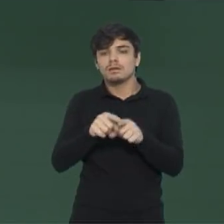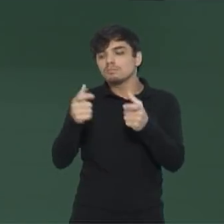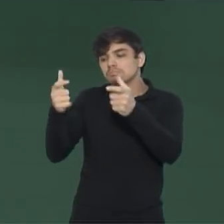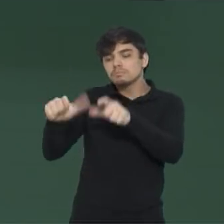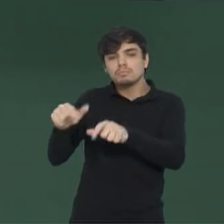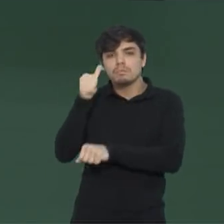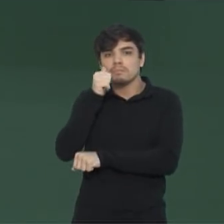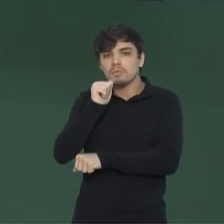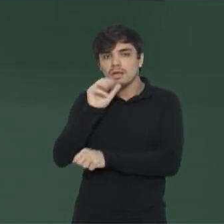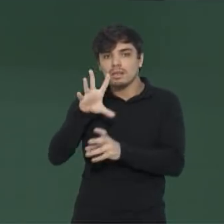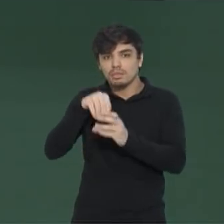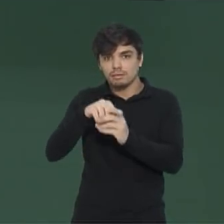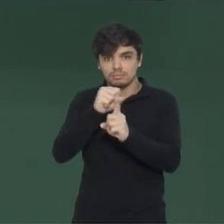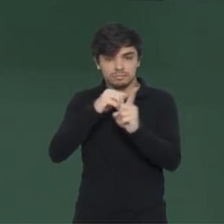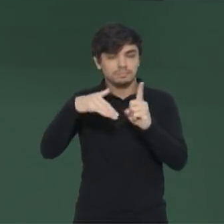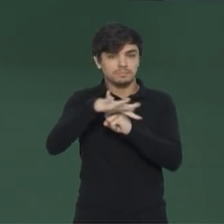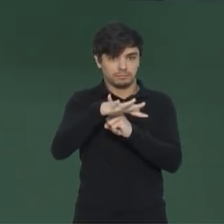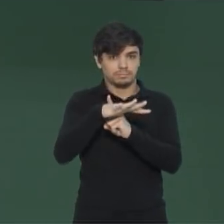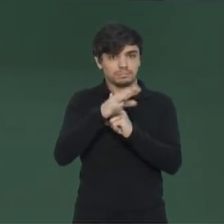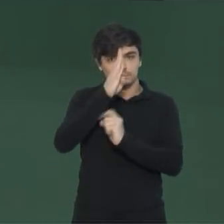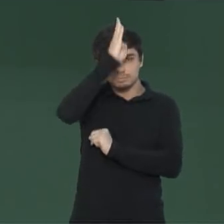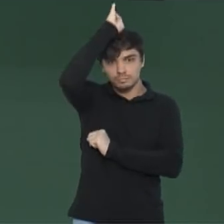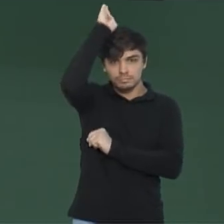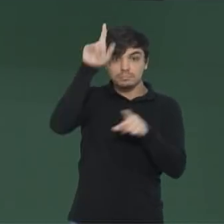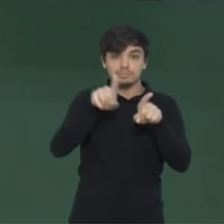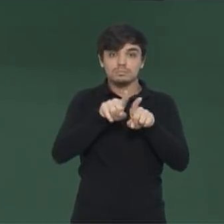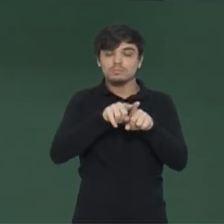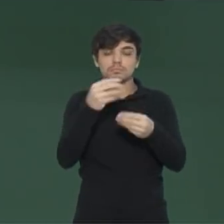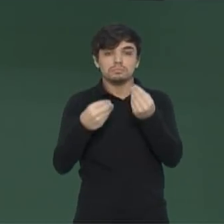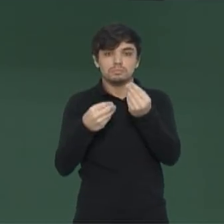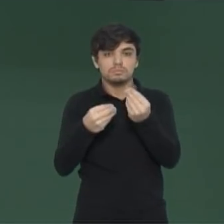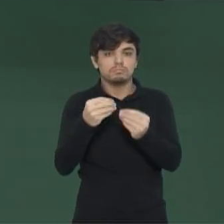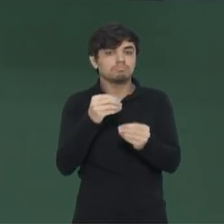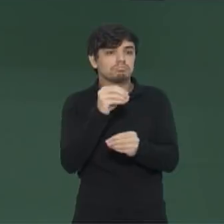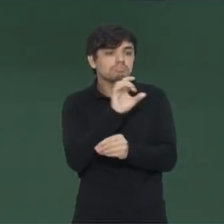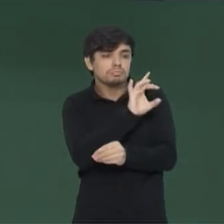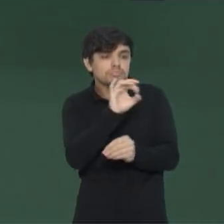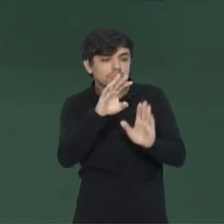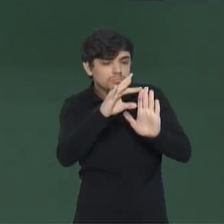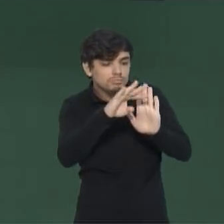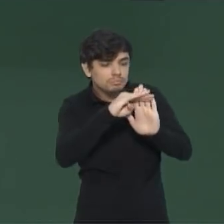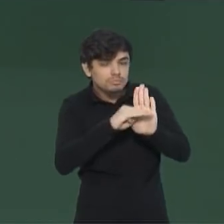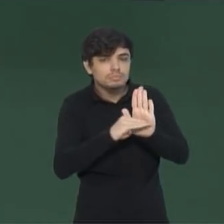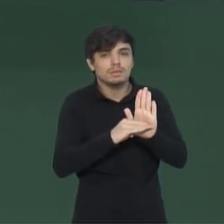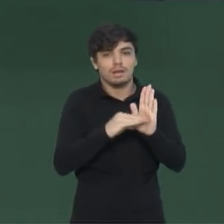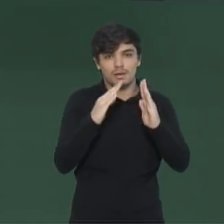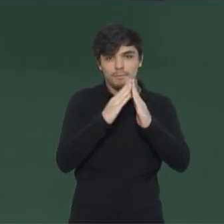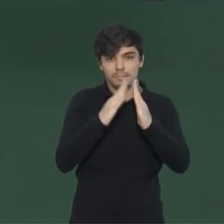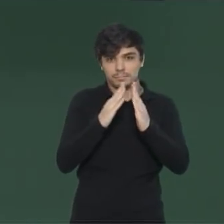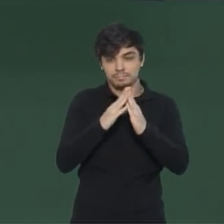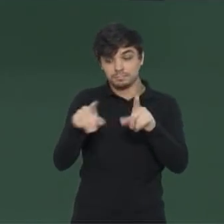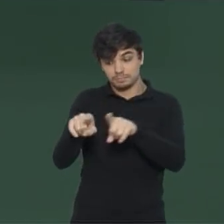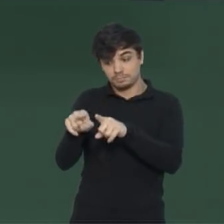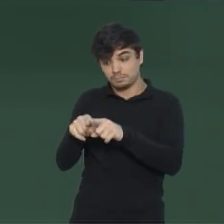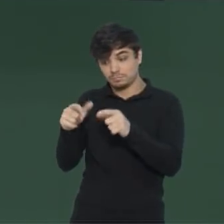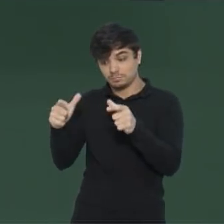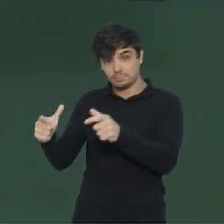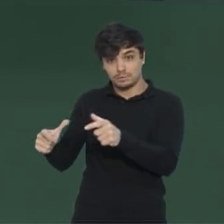romana. Vimos também os tipos de habitações, verificamos os espaços de lazer e